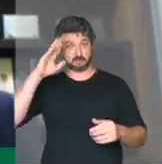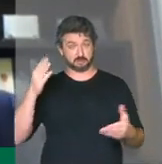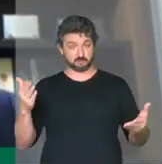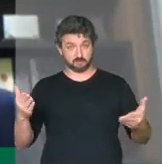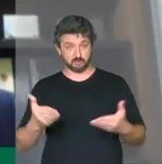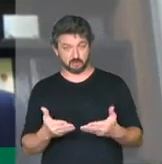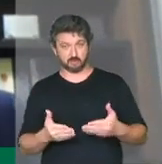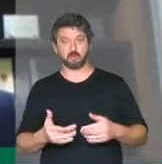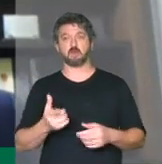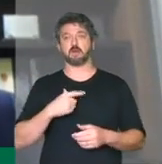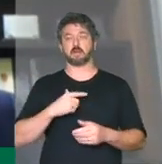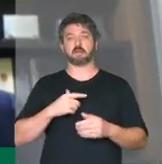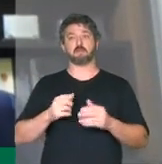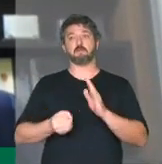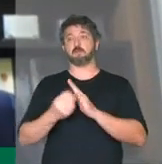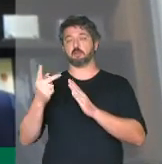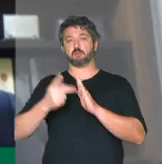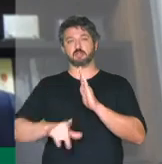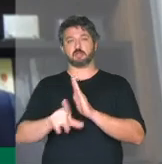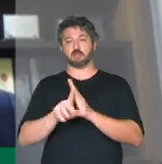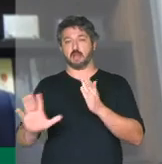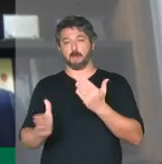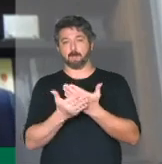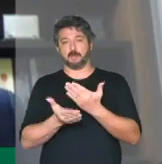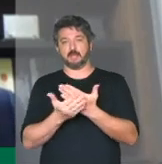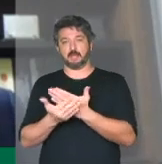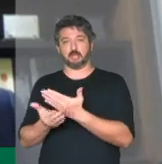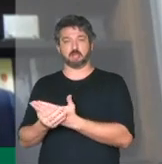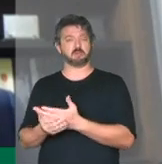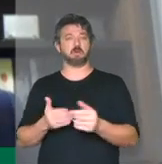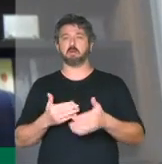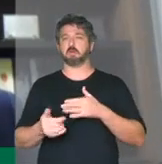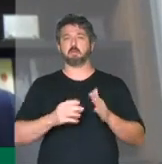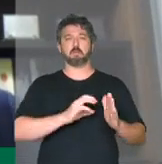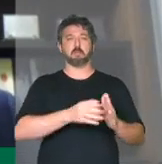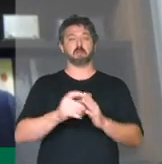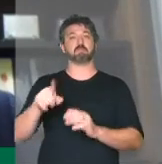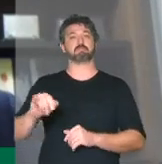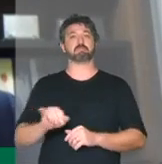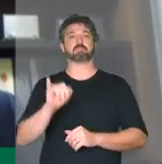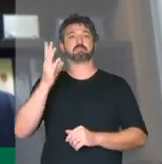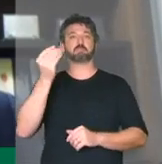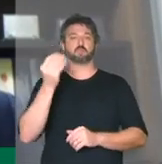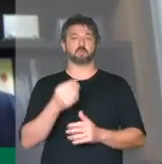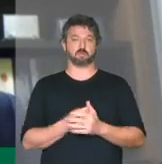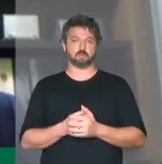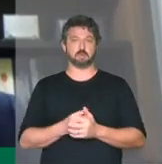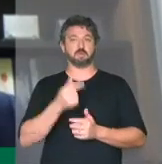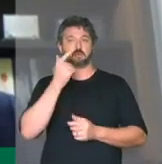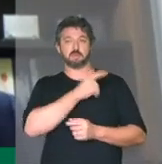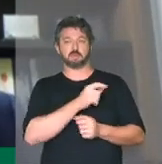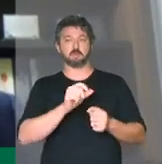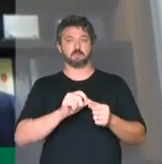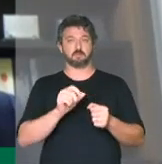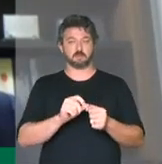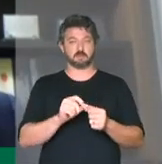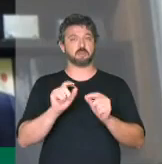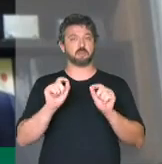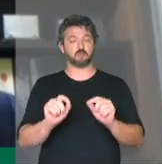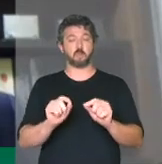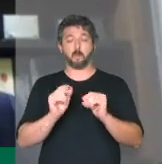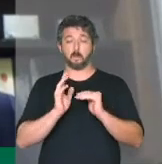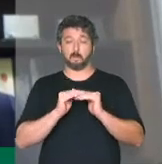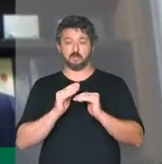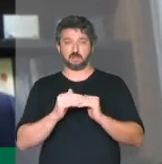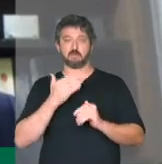teve diversos apensos, tornando um projeto totalmente apartidário, é de suma importância para que possamos garantir o